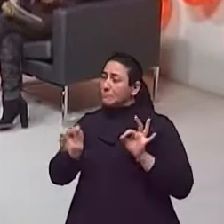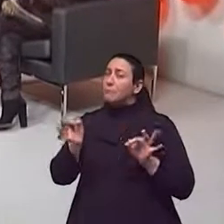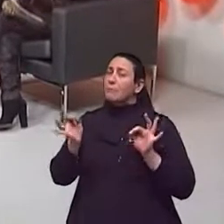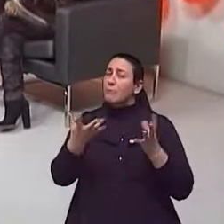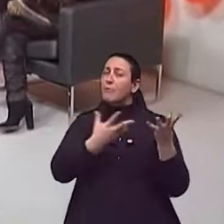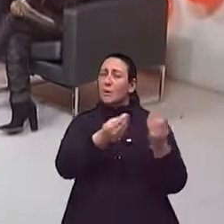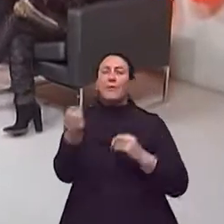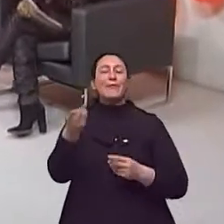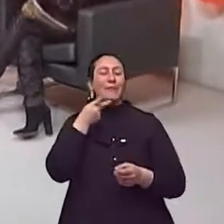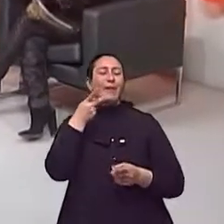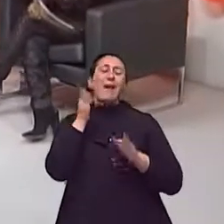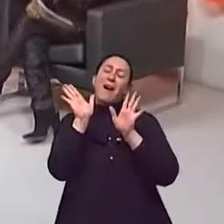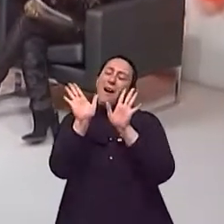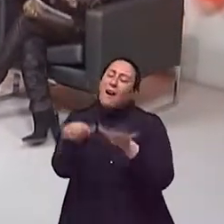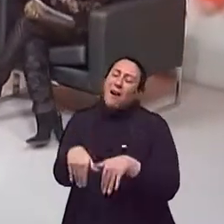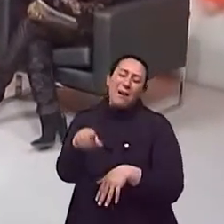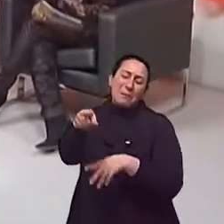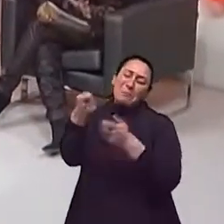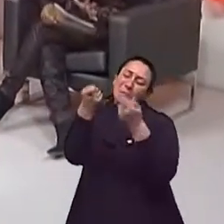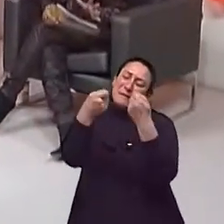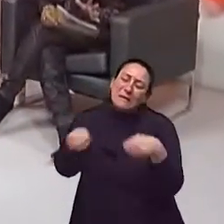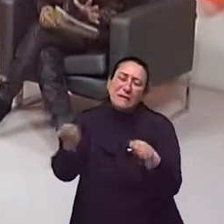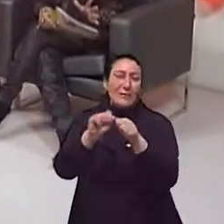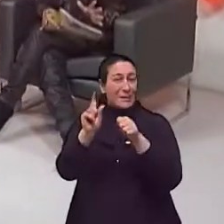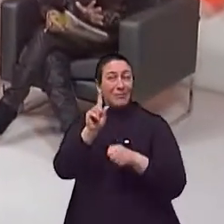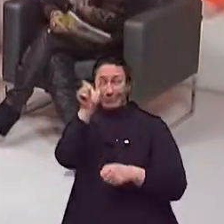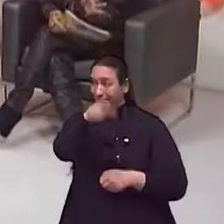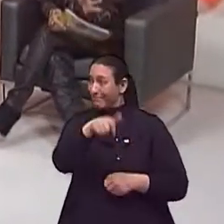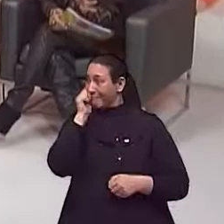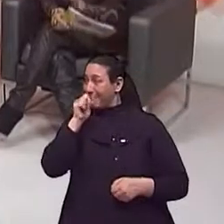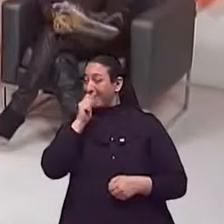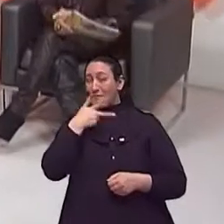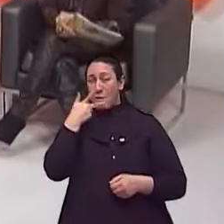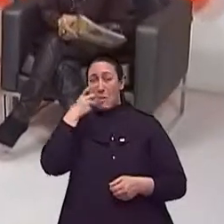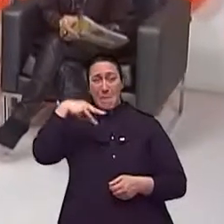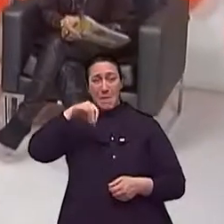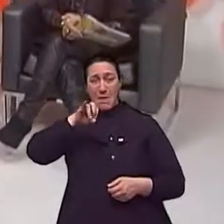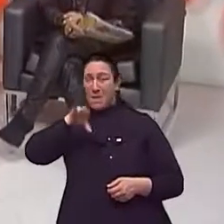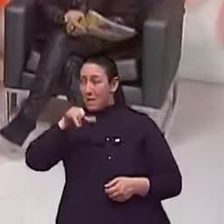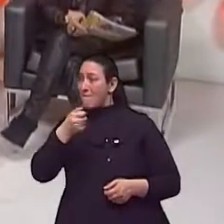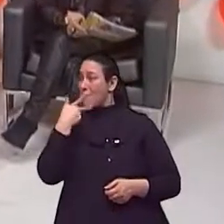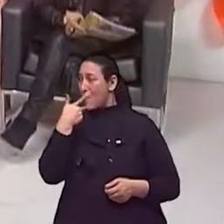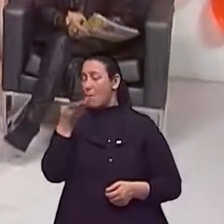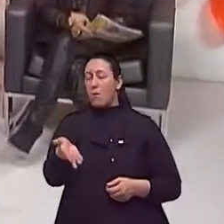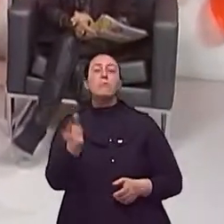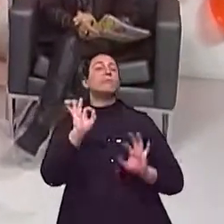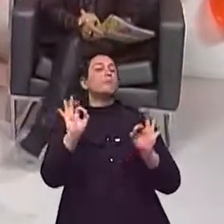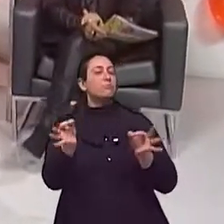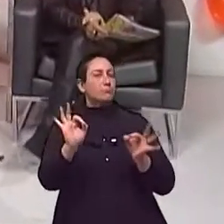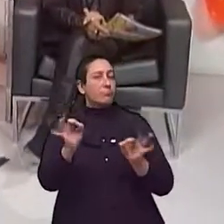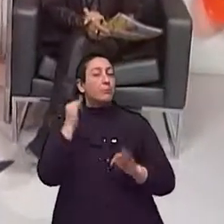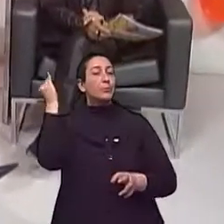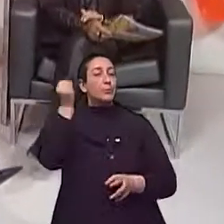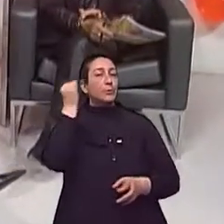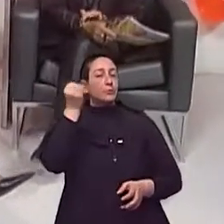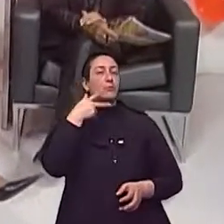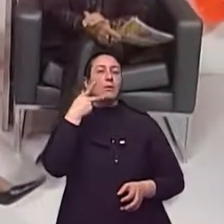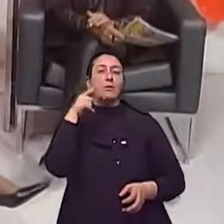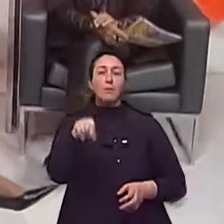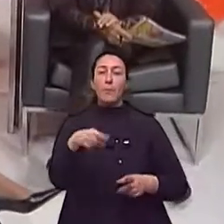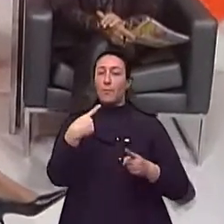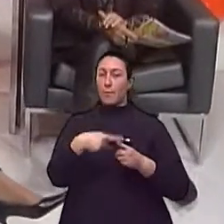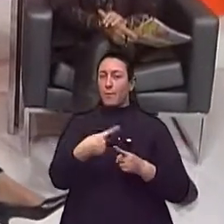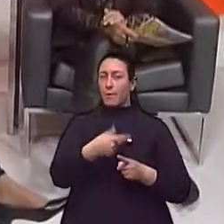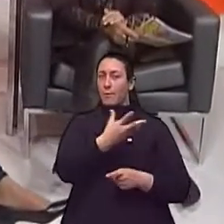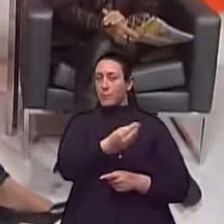os não pai não mãe tu não vai mais aend consir aprender exatamente e isso é extremamente importante dizer porque há uma